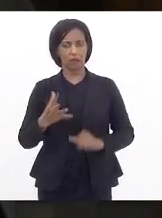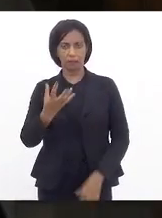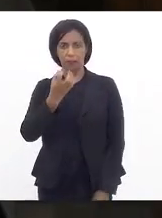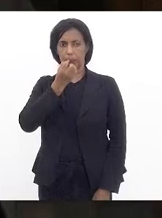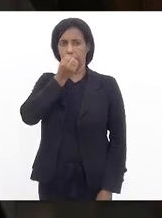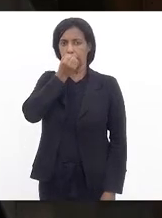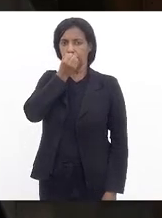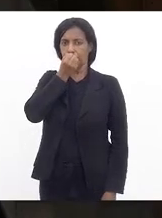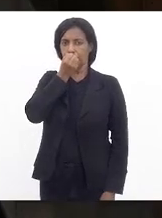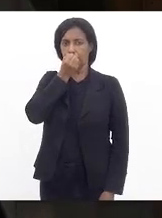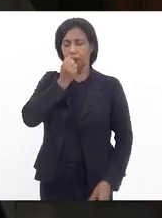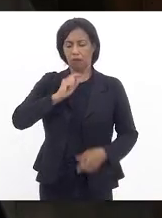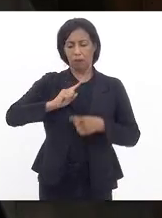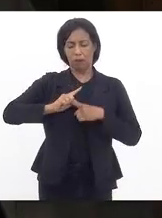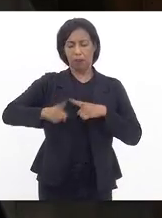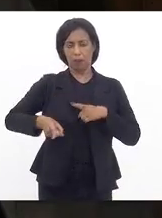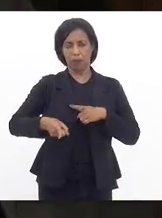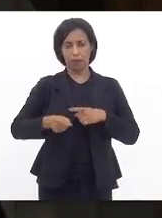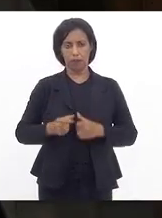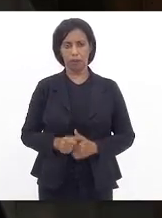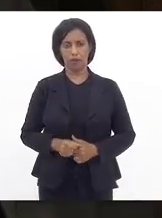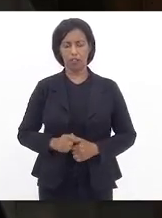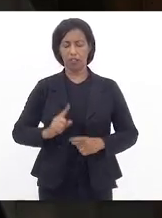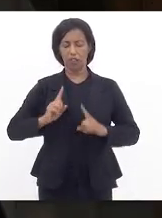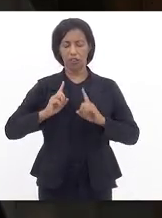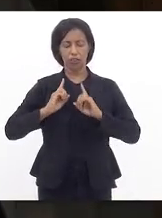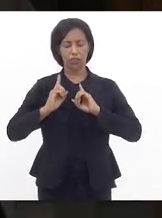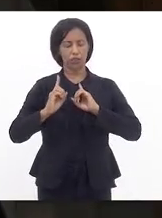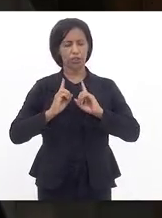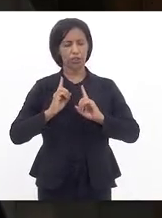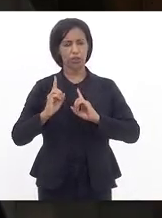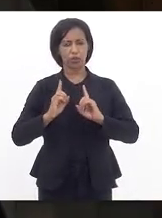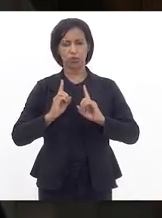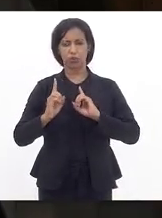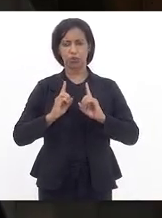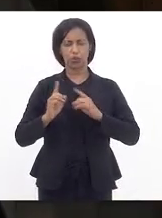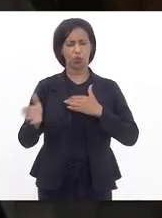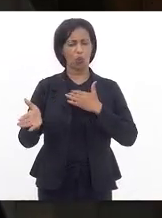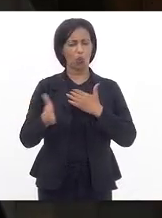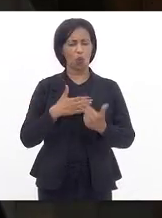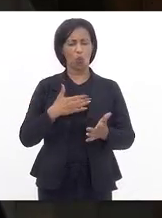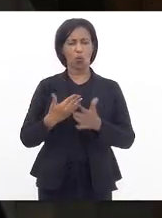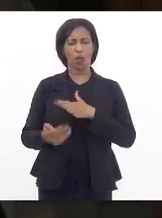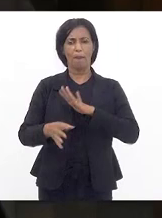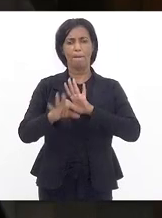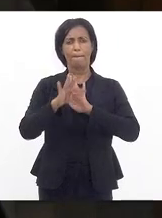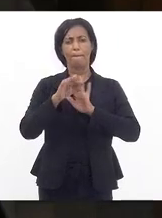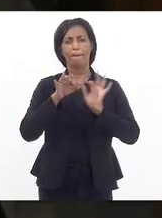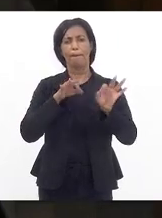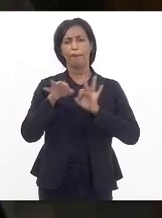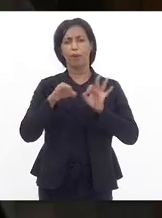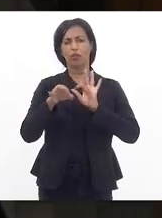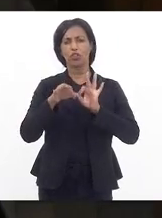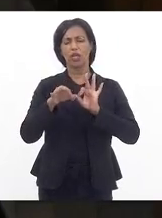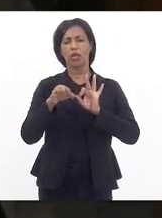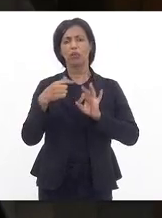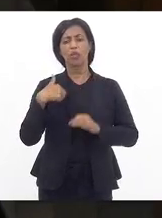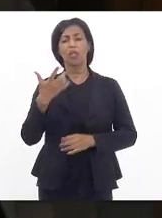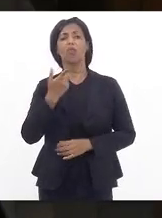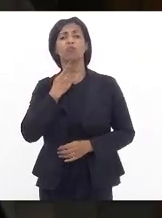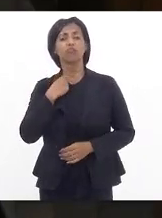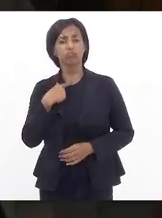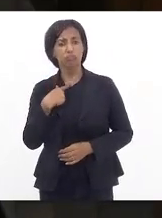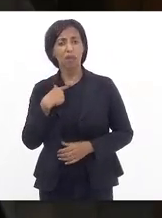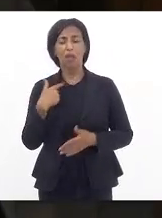calar vai me impedir discutir discutir qualquer projeto que eu desejo